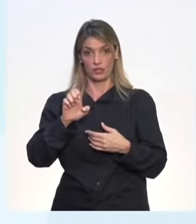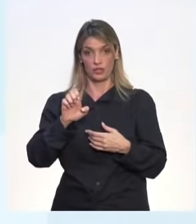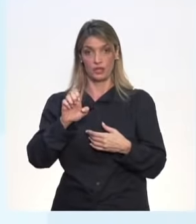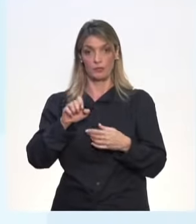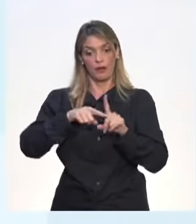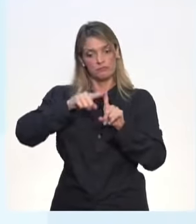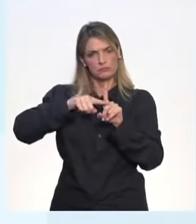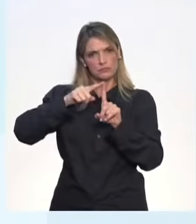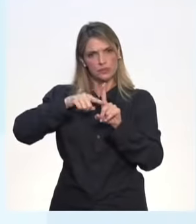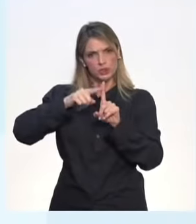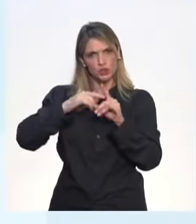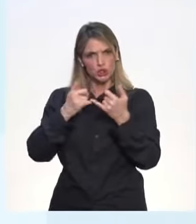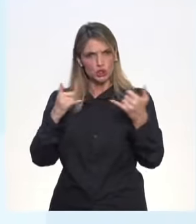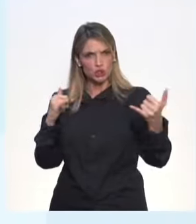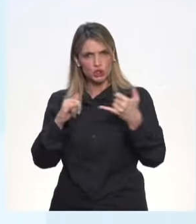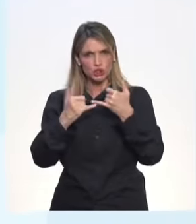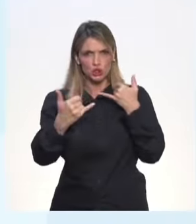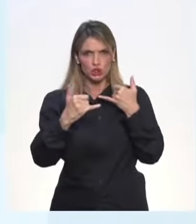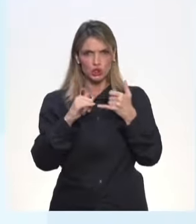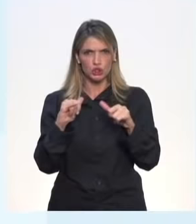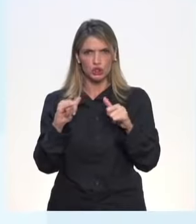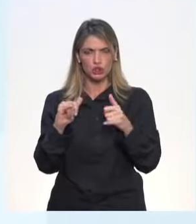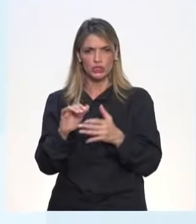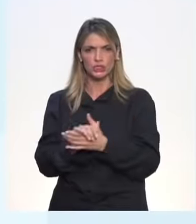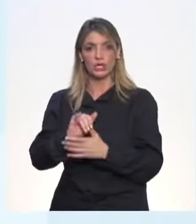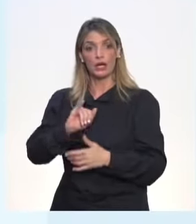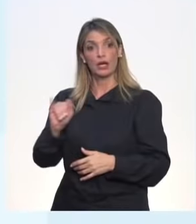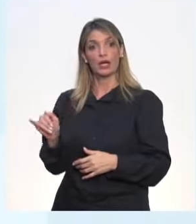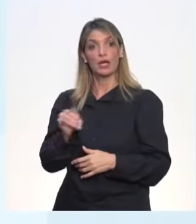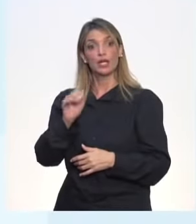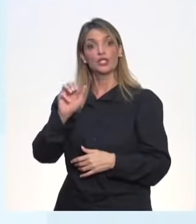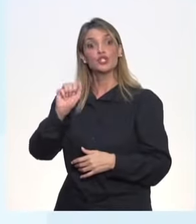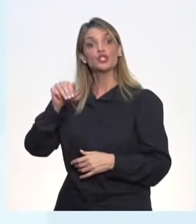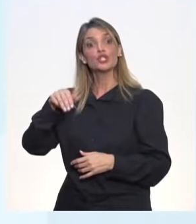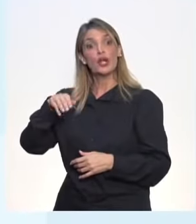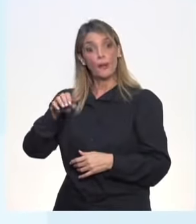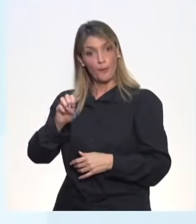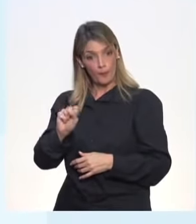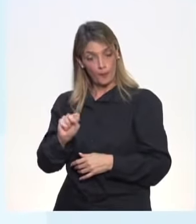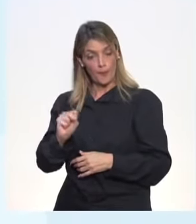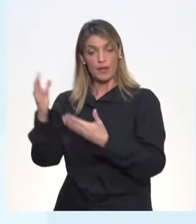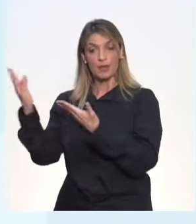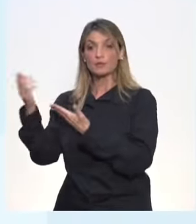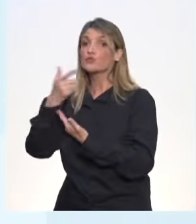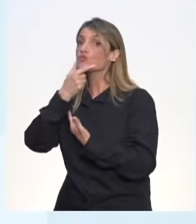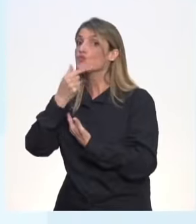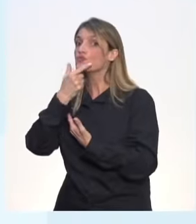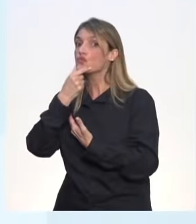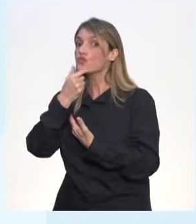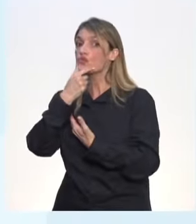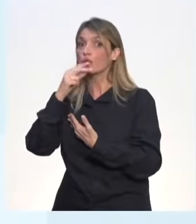que é em homenagem ao já me prescott Joule que é unidade Joule